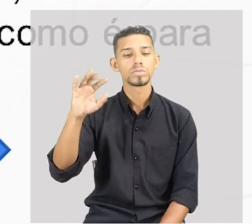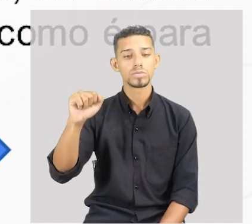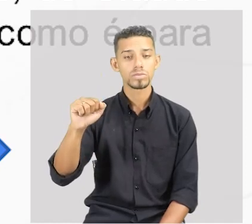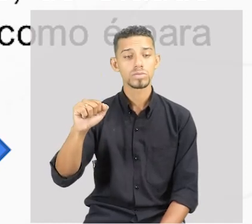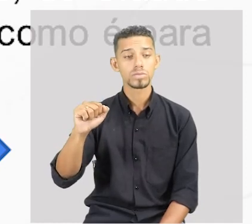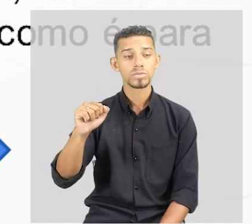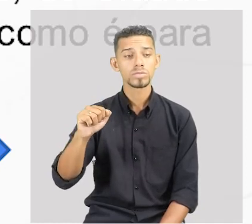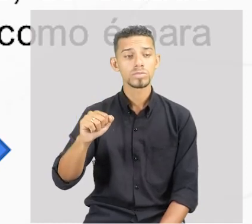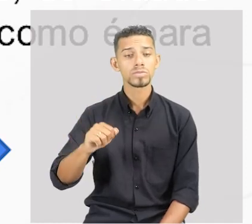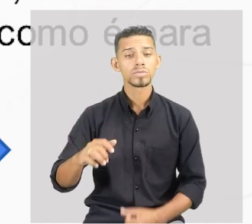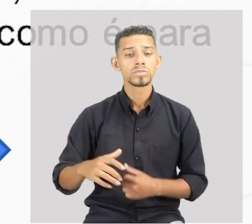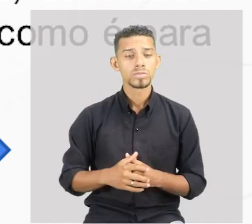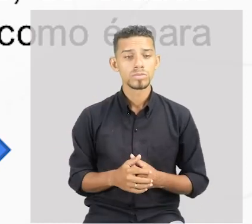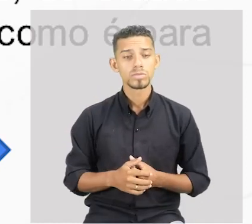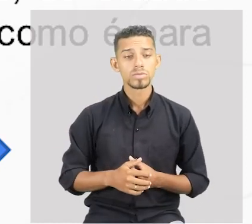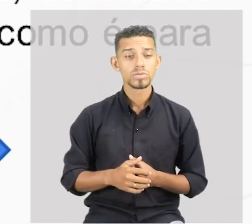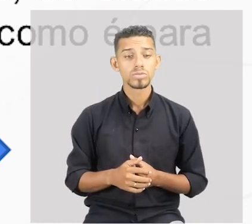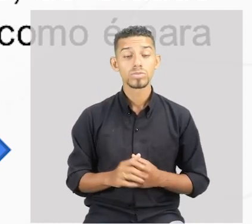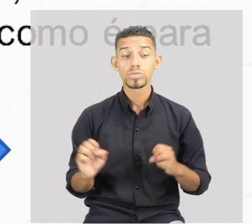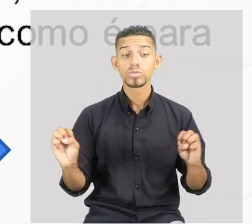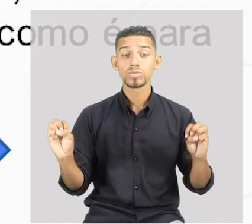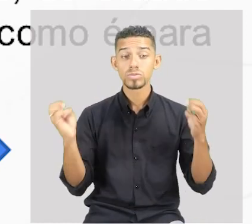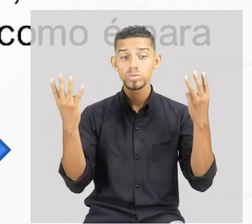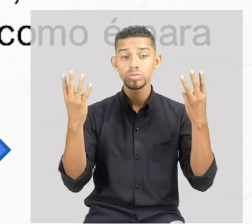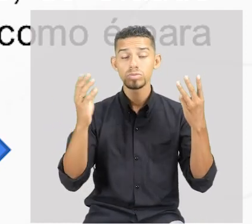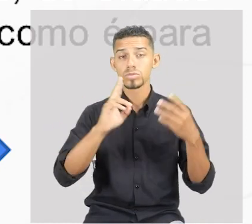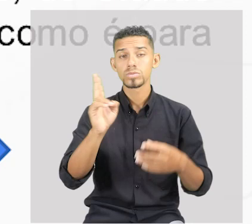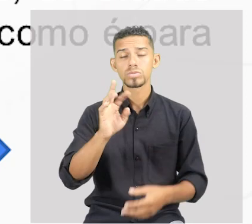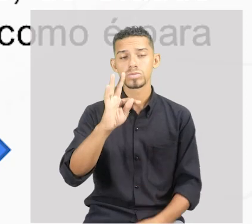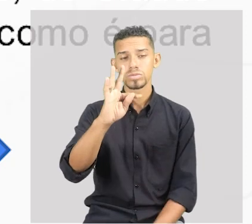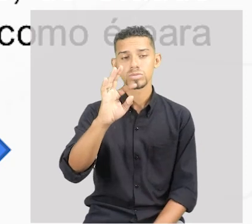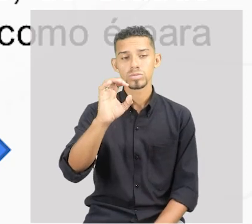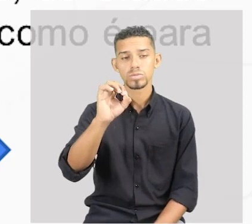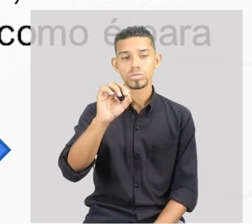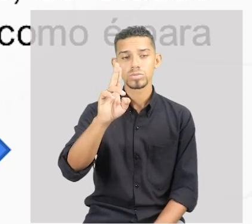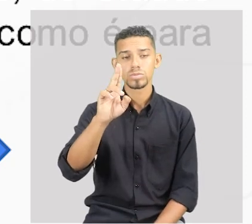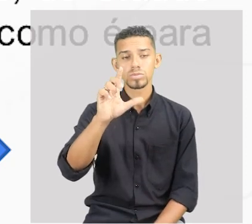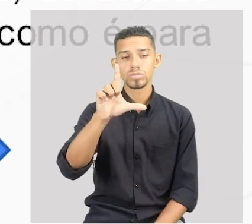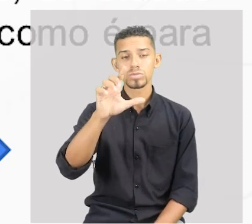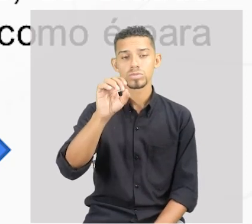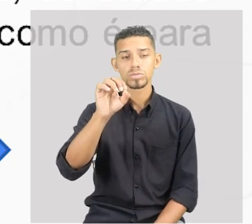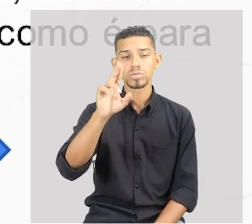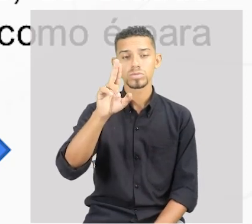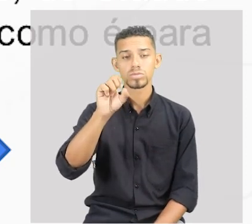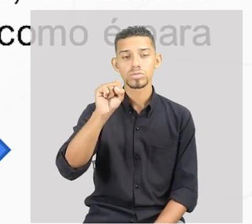se chama Toulouse em Bossa. Toulouse é o nome de uma cidade francesa,